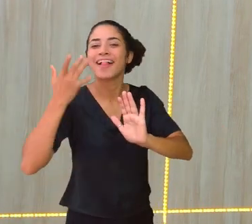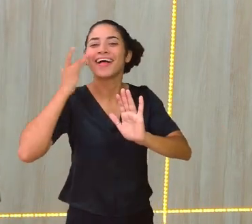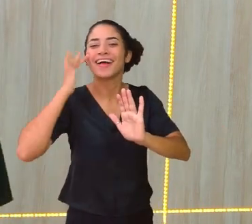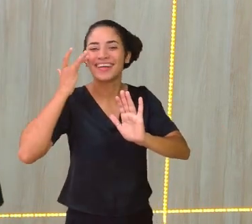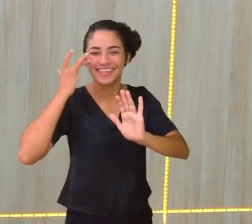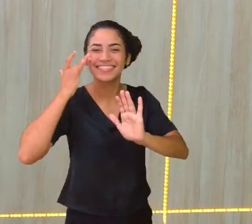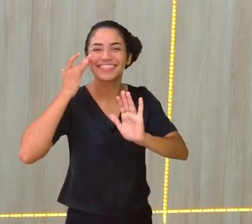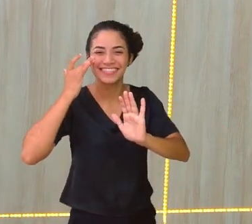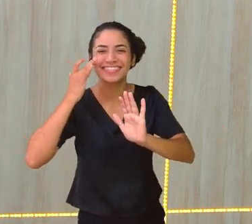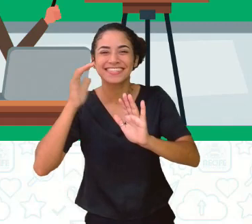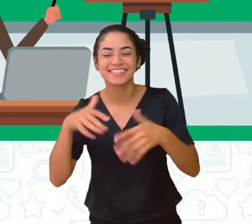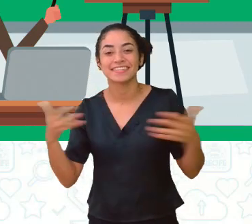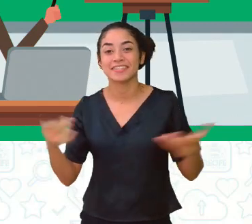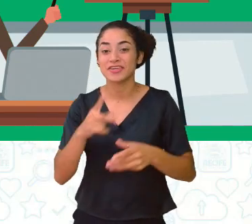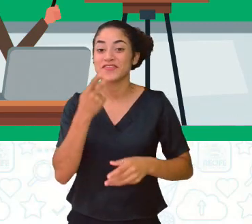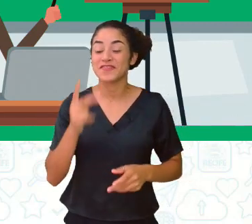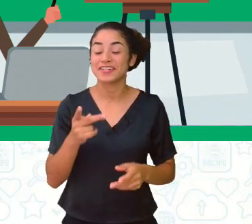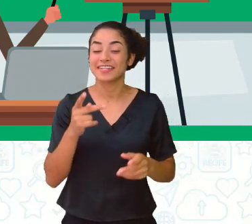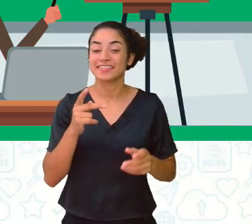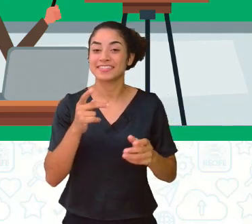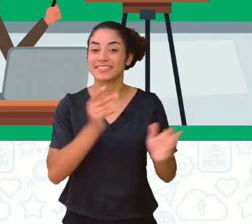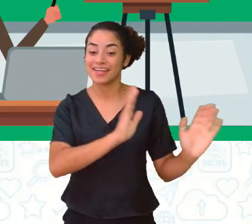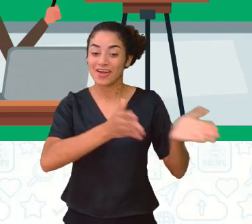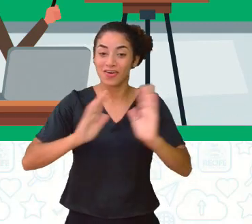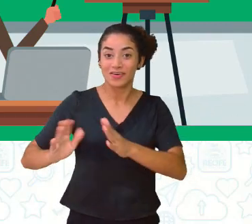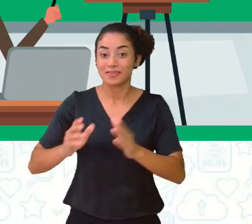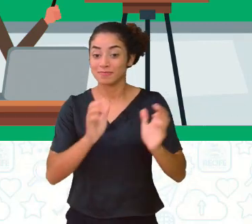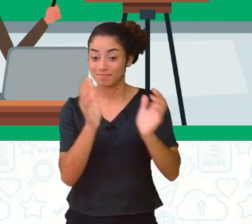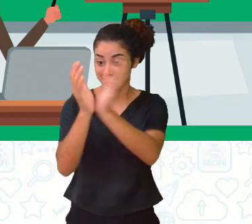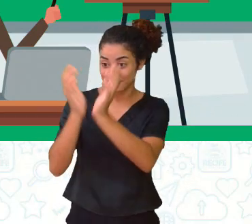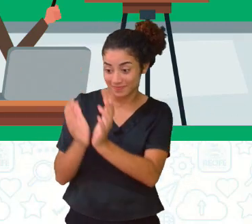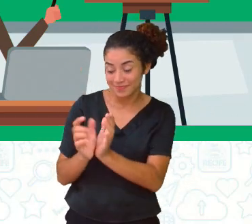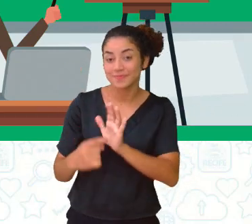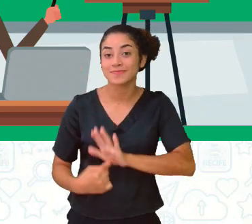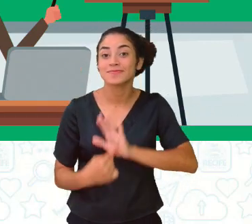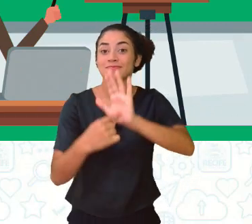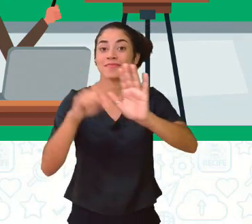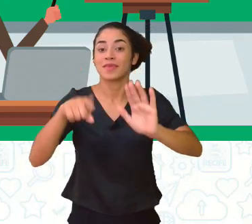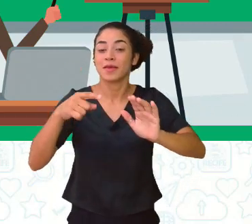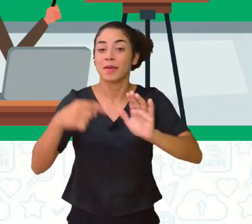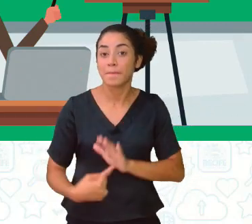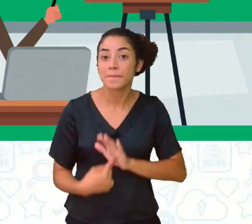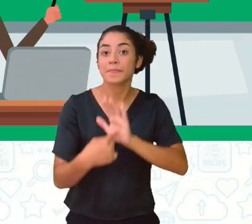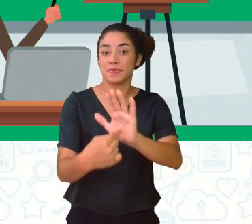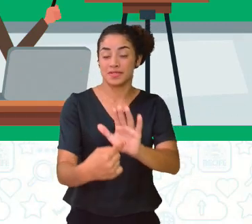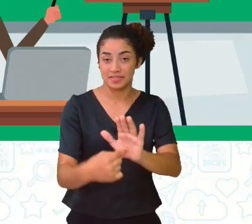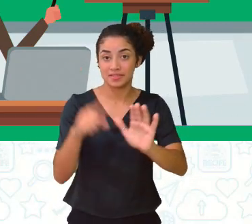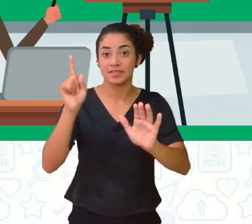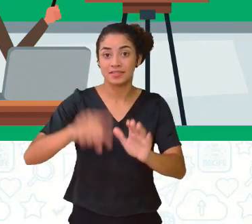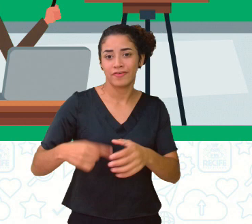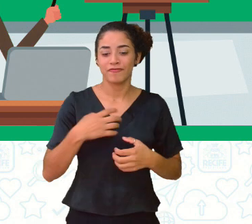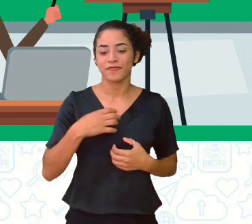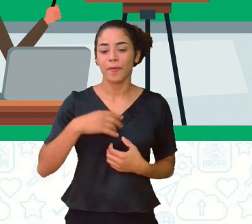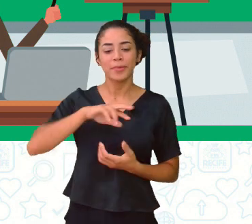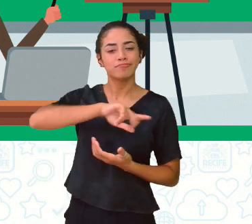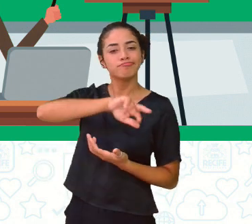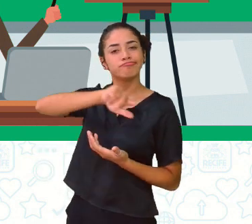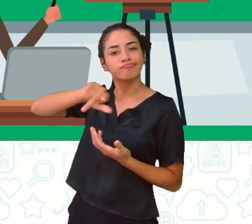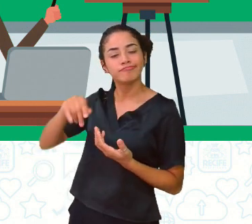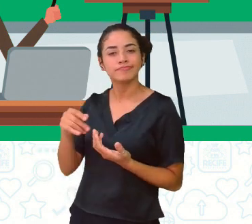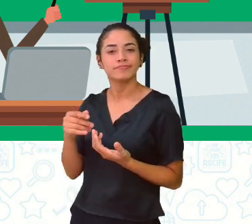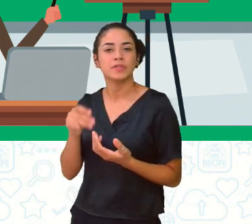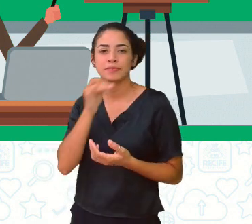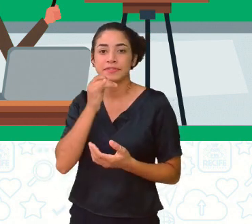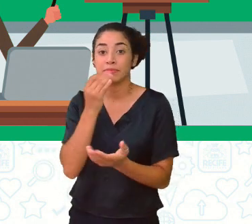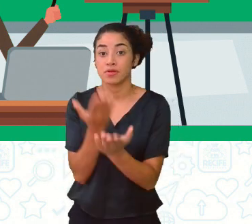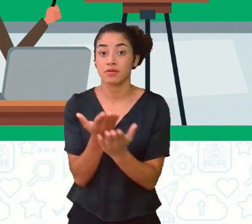E aí a gente vai falar da ordem do agrupamento do expor, que é a apresentação, de diferentes formas de saberes, como, por exemplo,